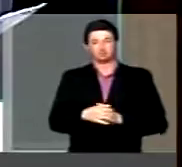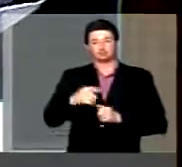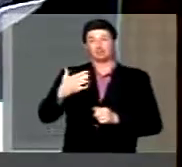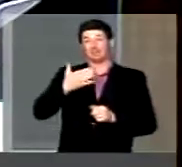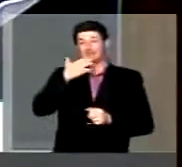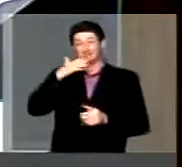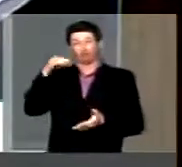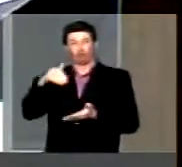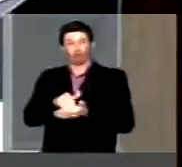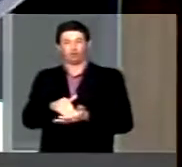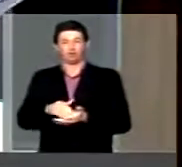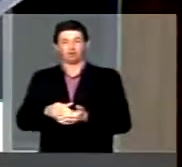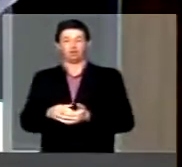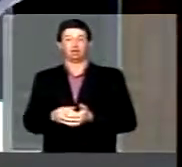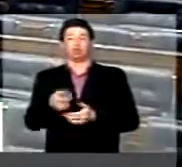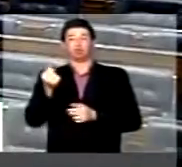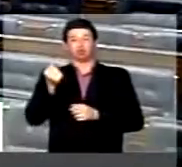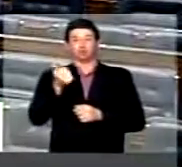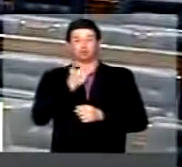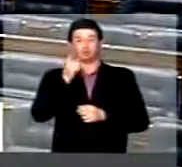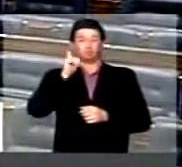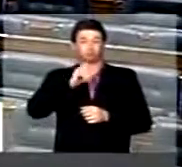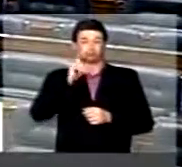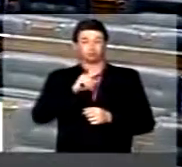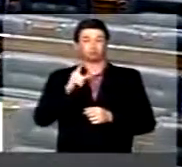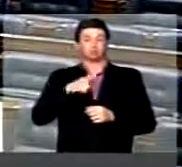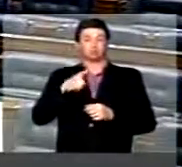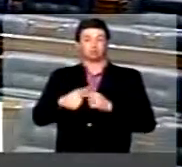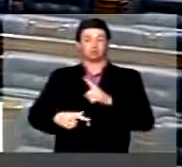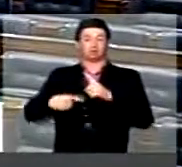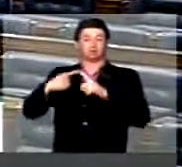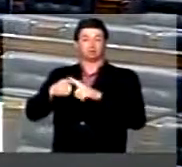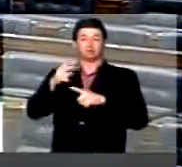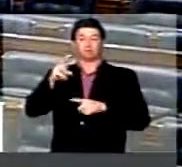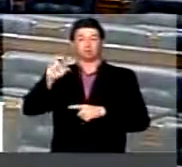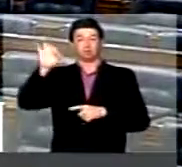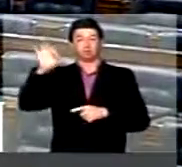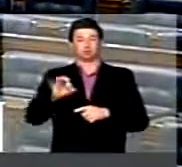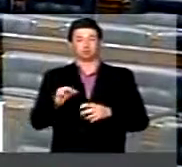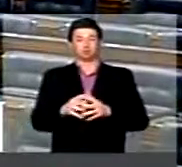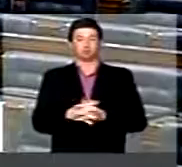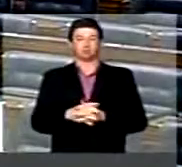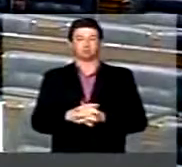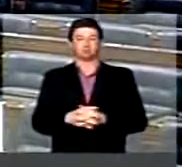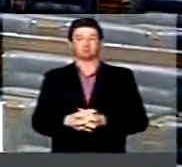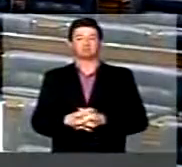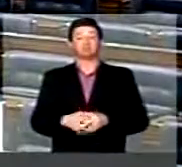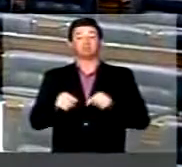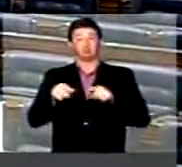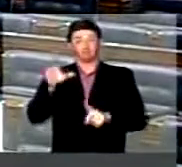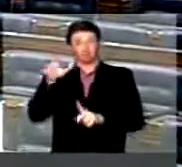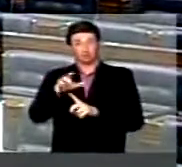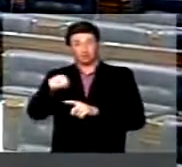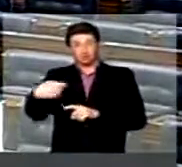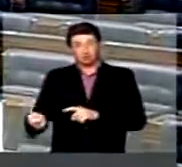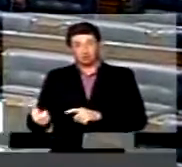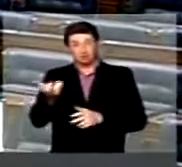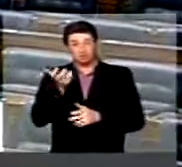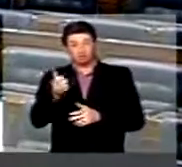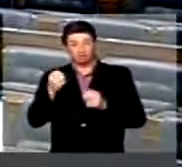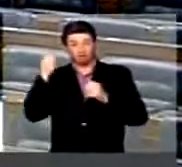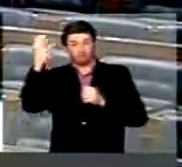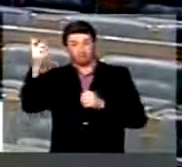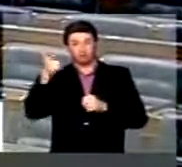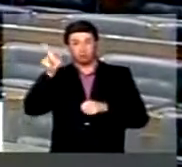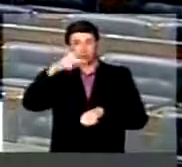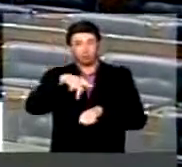dezembro, a moeda americana acumula alta de mais de 50%. E isso não afeta apenas quem está pretendendo